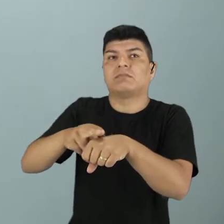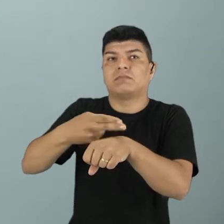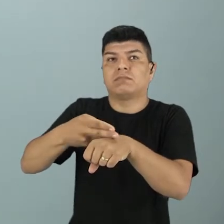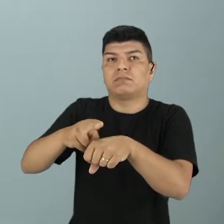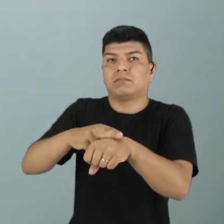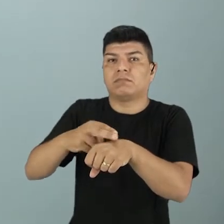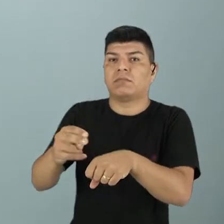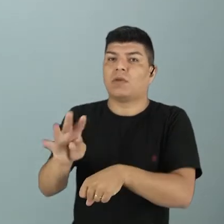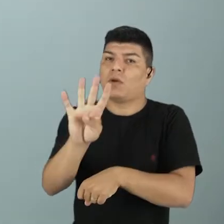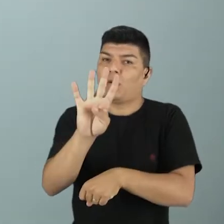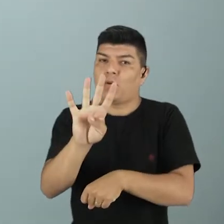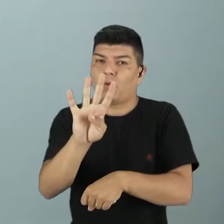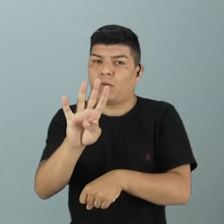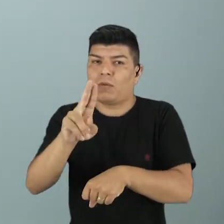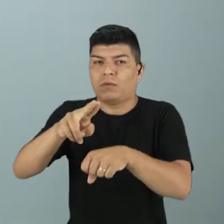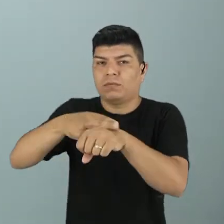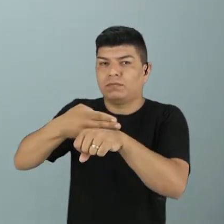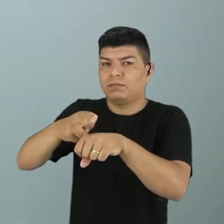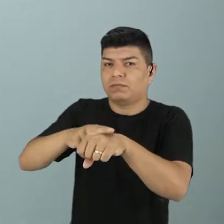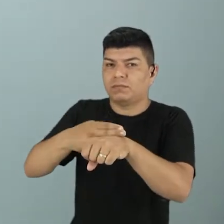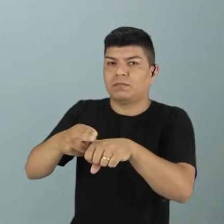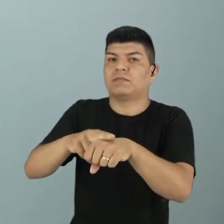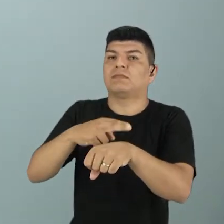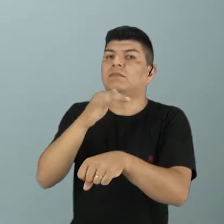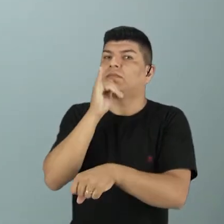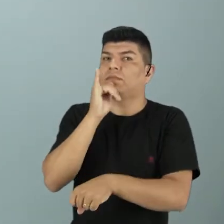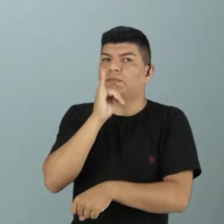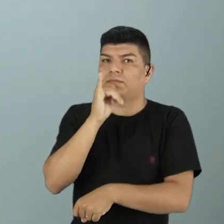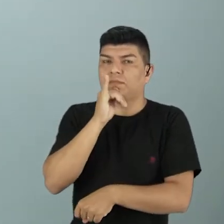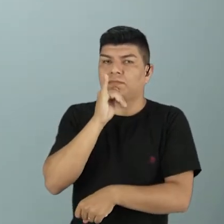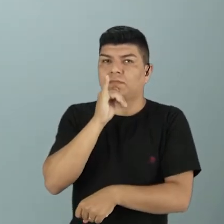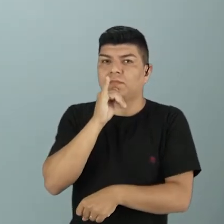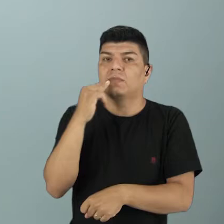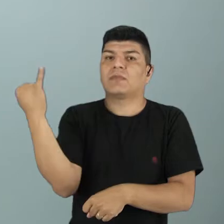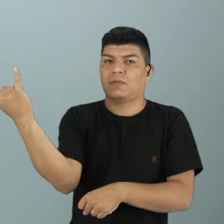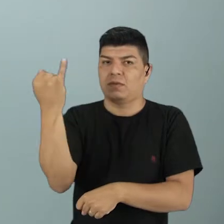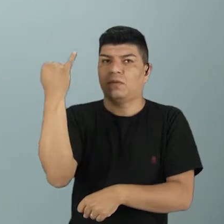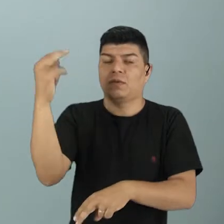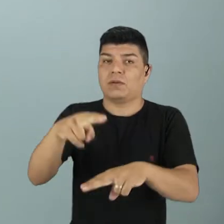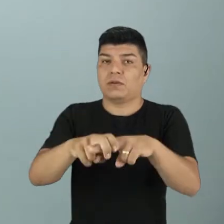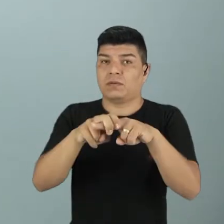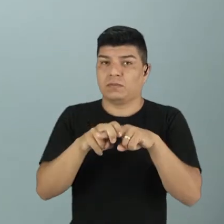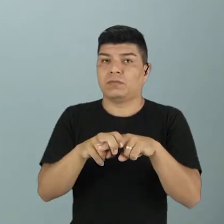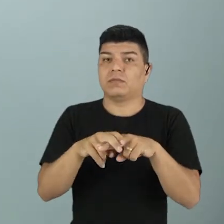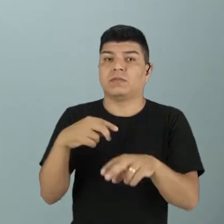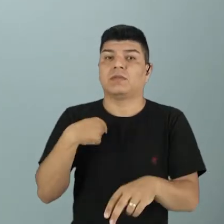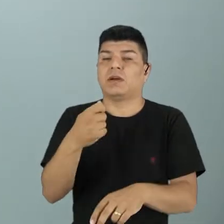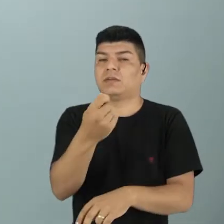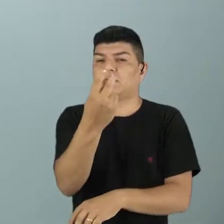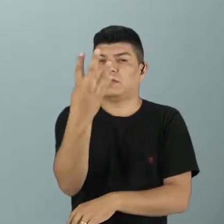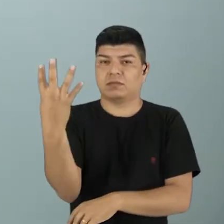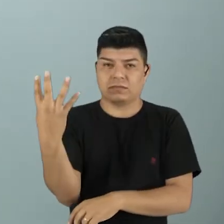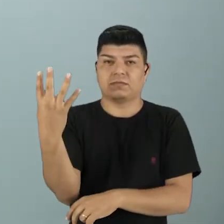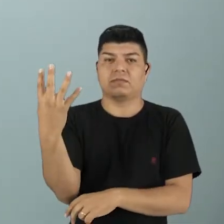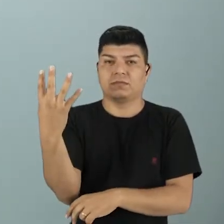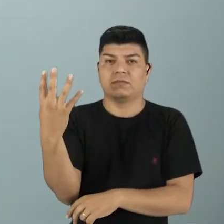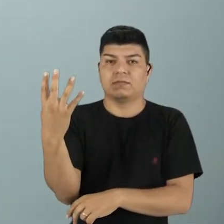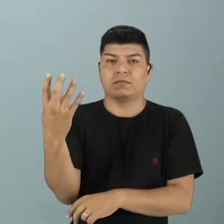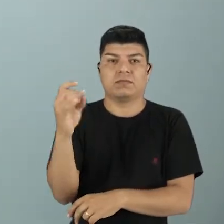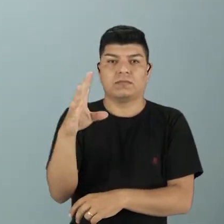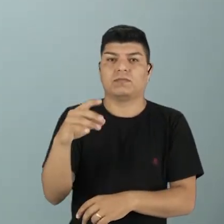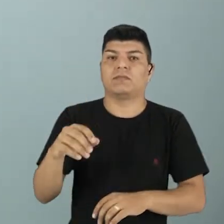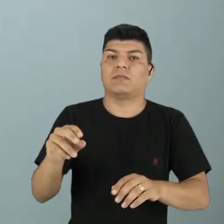chocolate, 4 barras de chocolate, por exemplo, ok? Então, eles são importantes por isso, porque a gente conta os quantificadores e